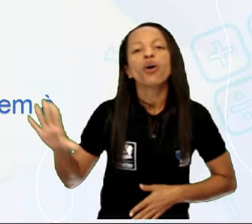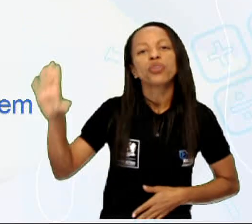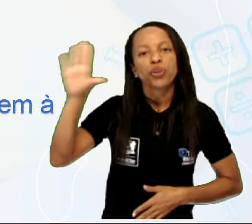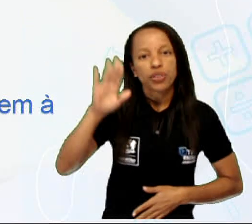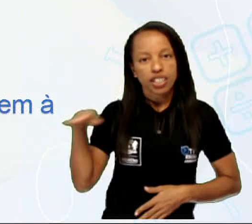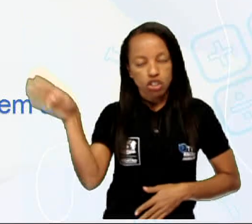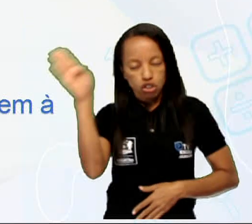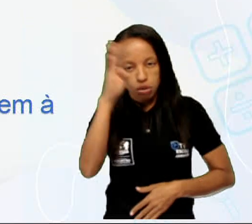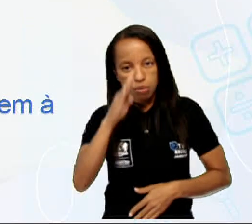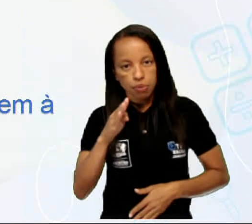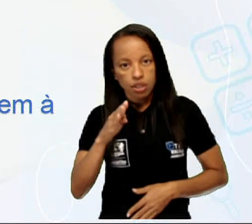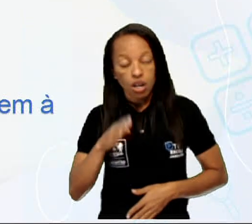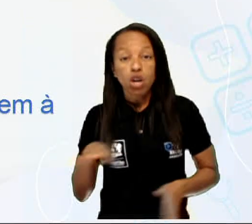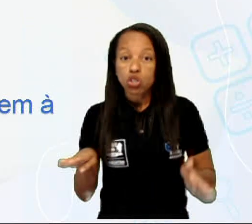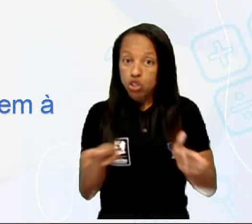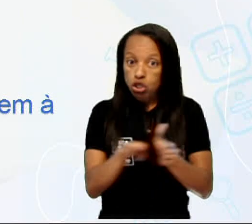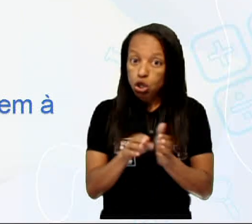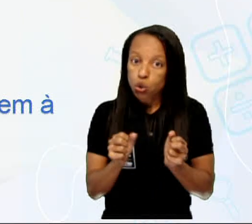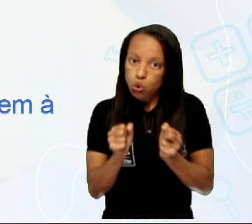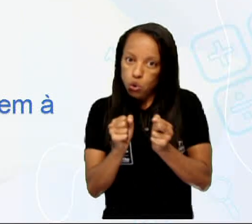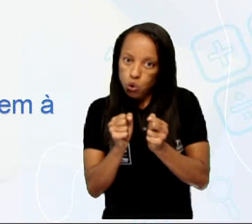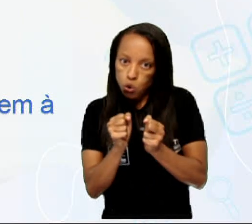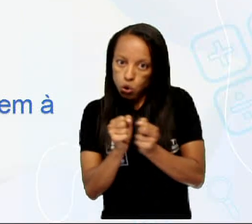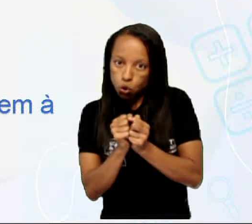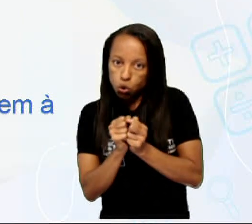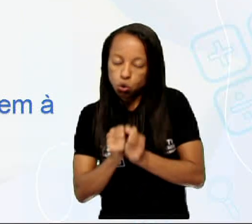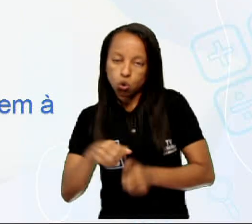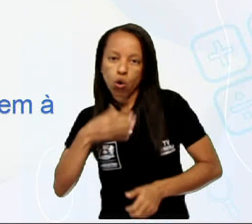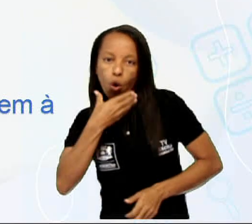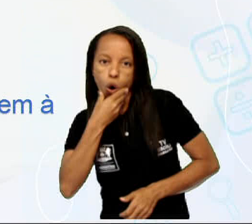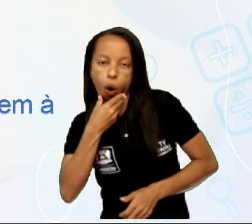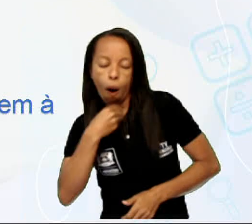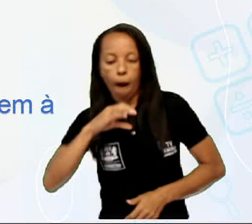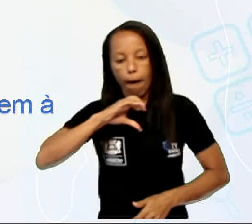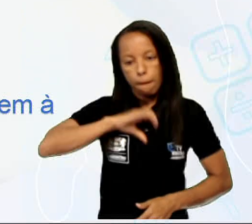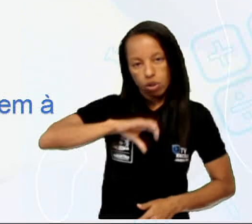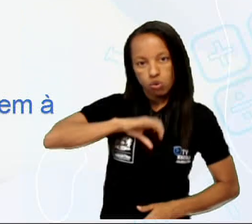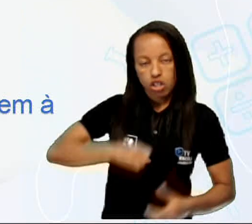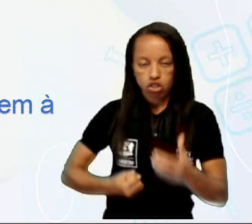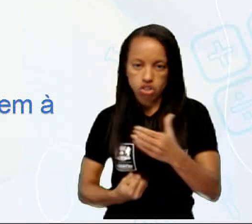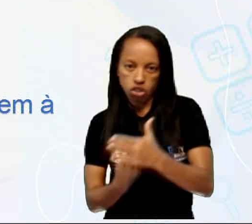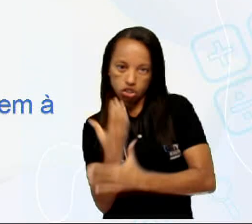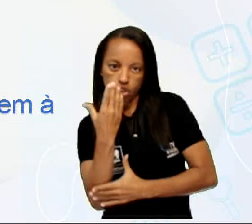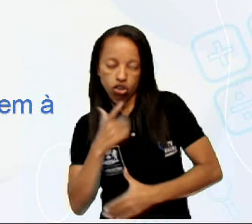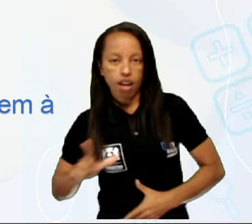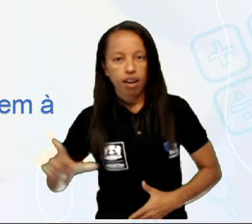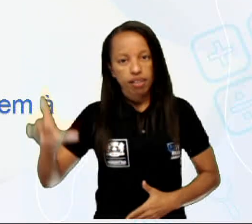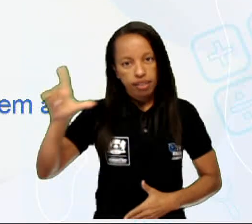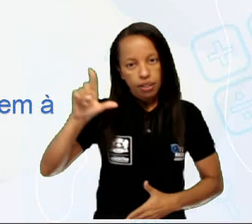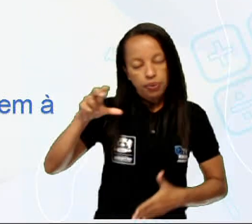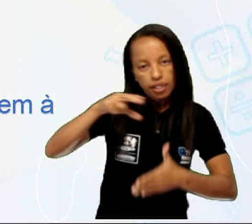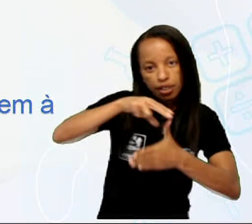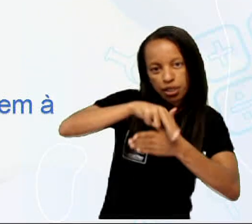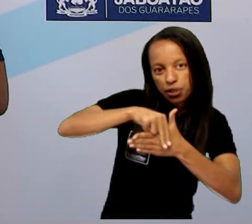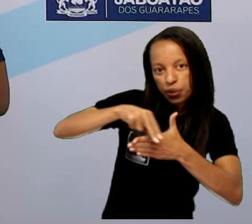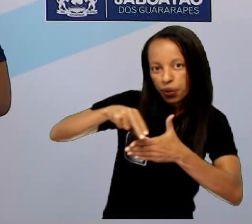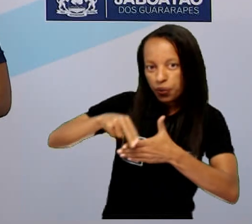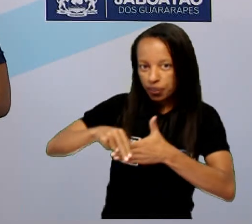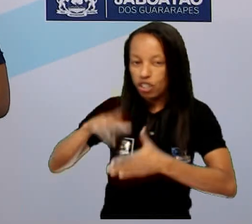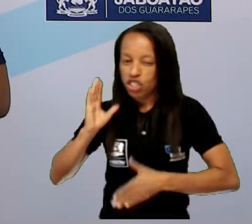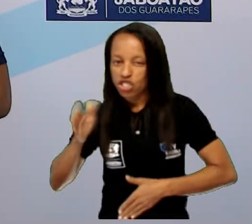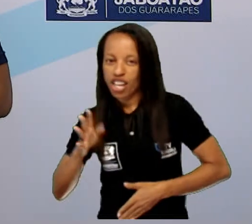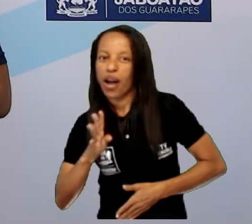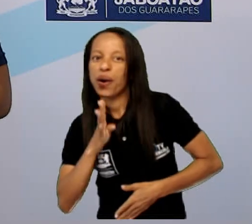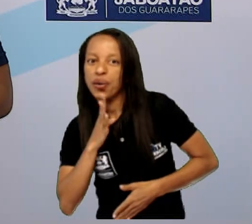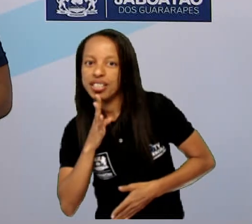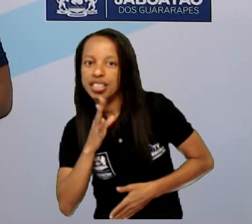com os colonizadores portugueses, dando origem à literatura de cordel como conhecemos hoje. Pois é. Ok,